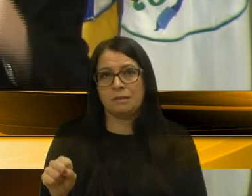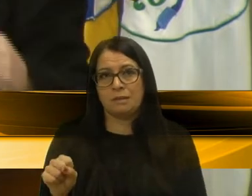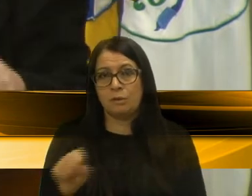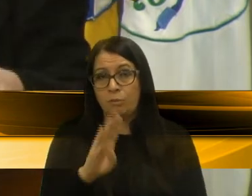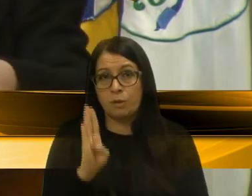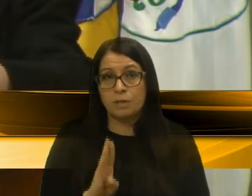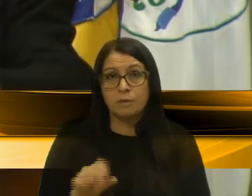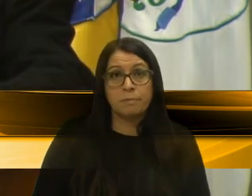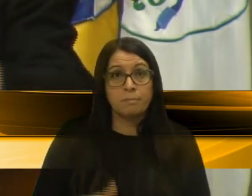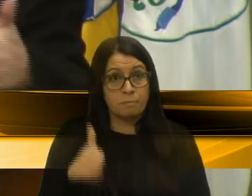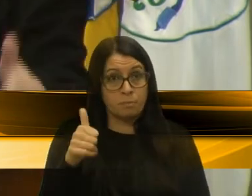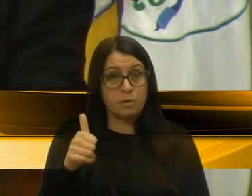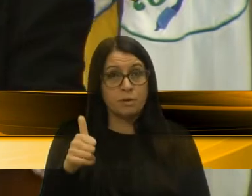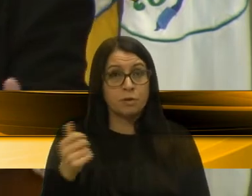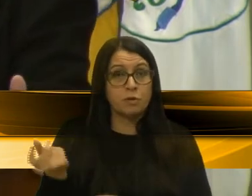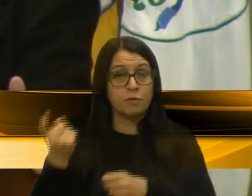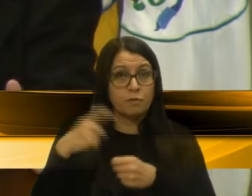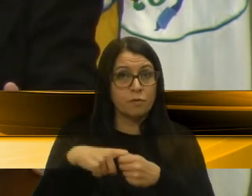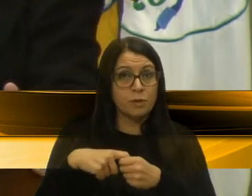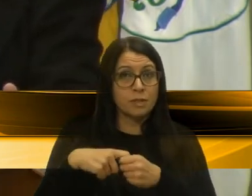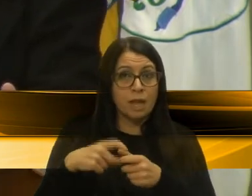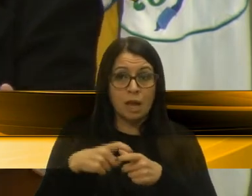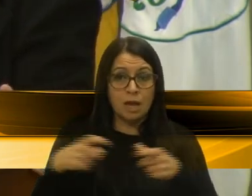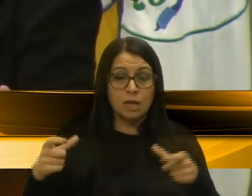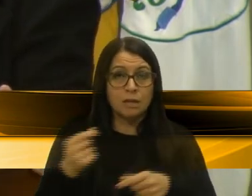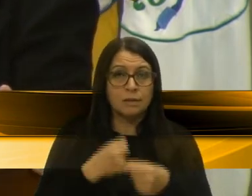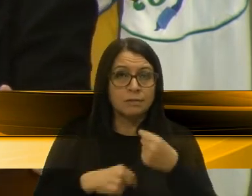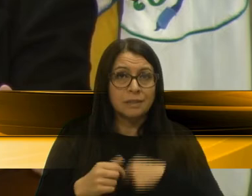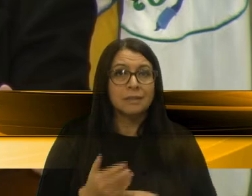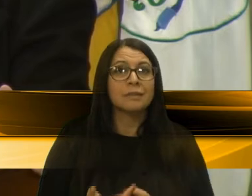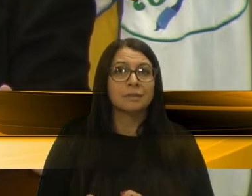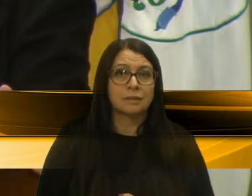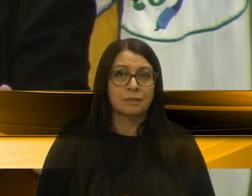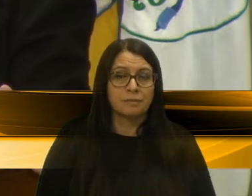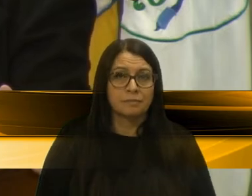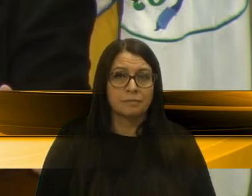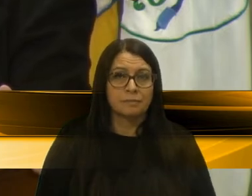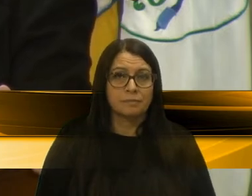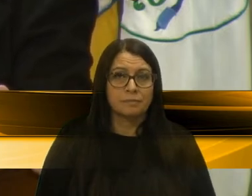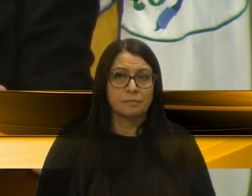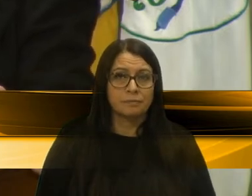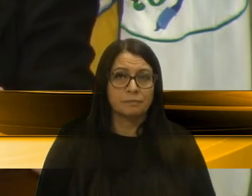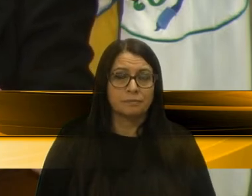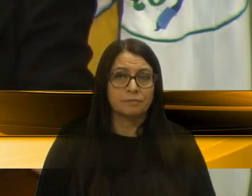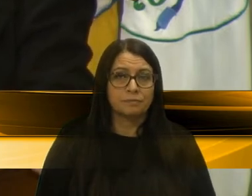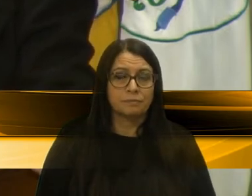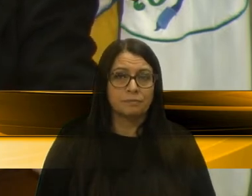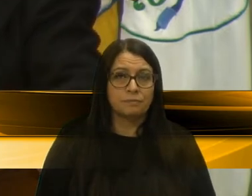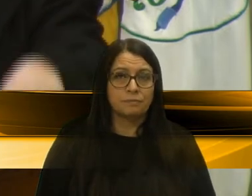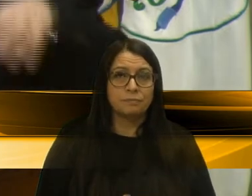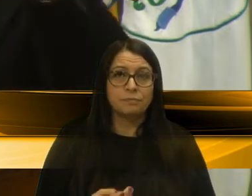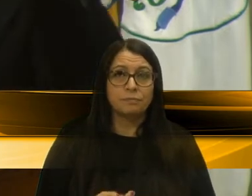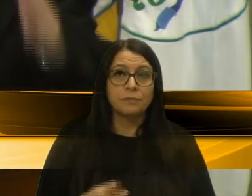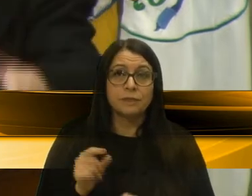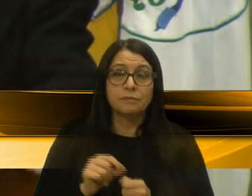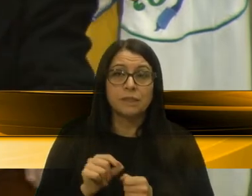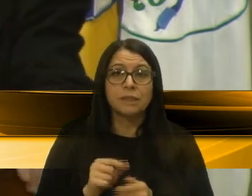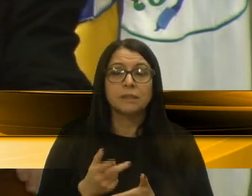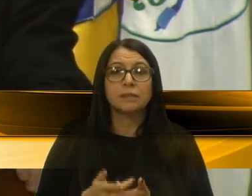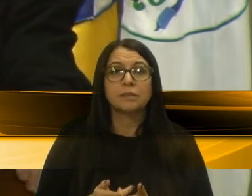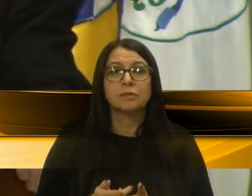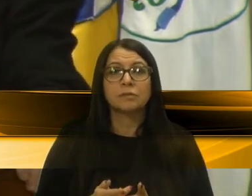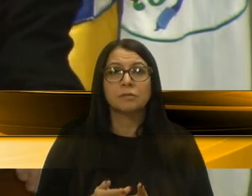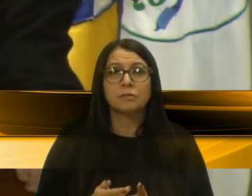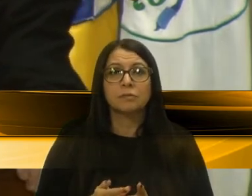vai melhorar quando voltar a crescer economicamente. Tá? Quando se fizer